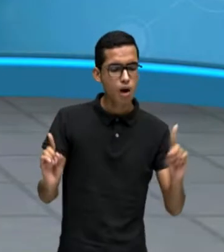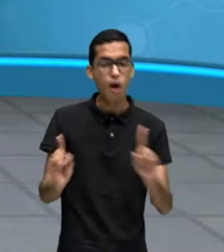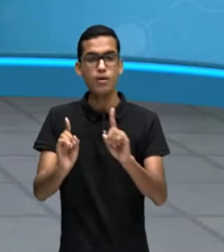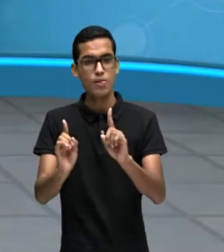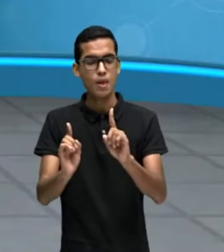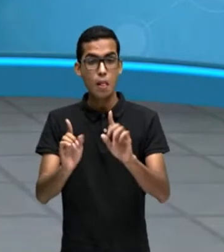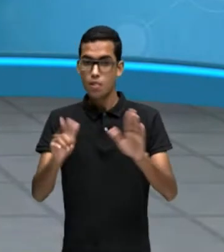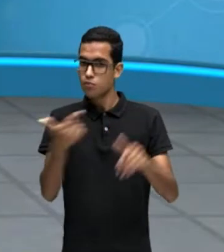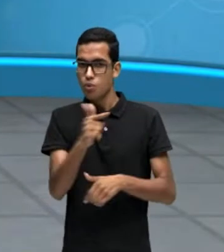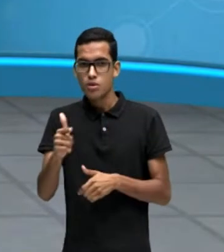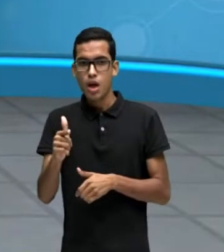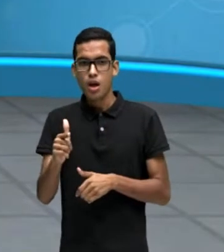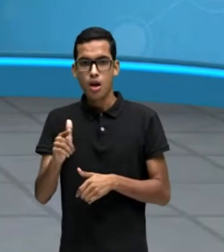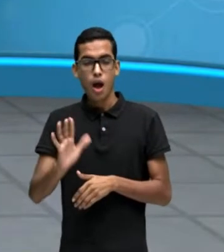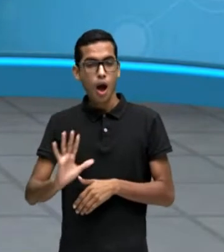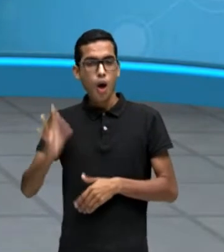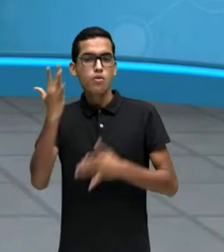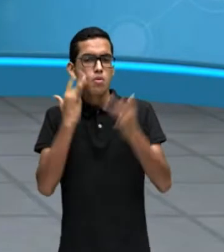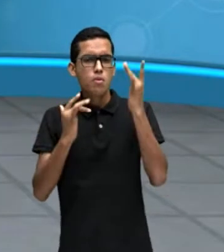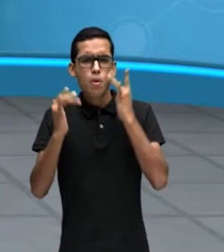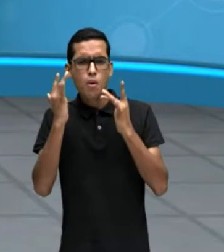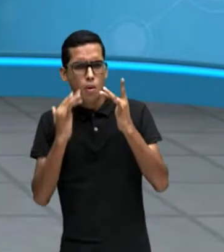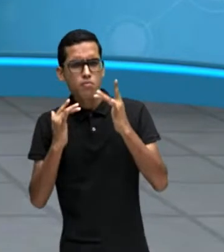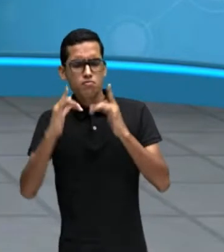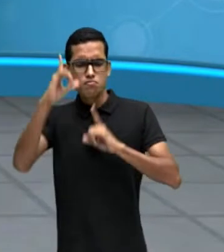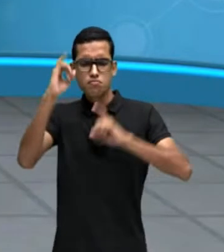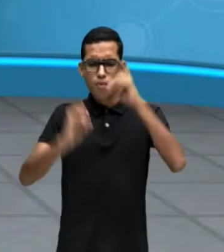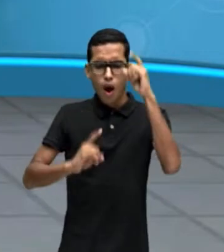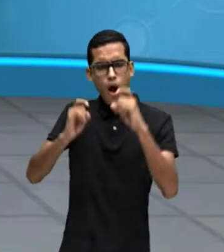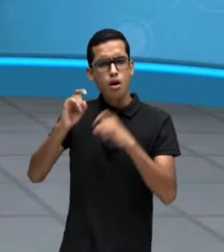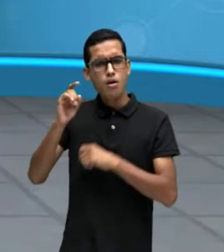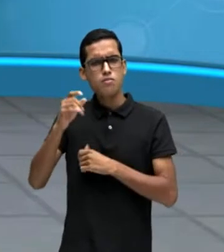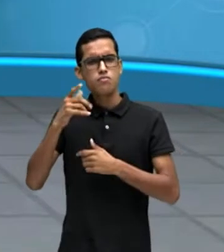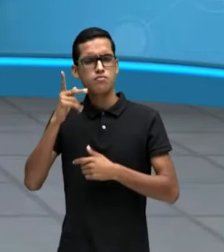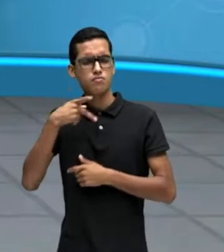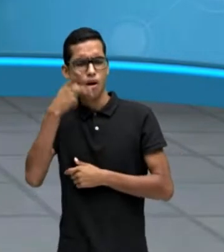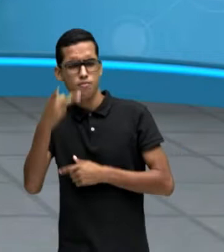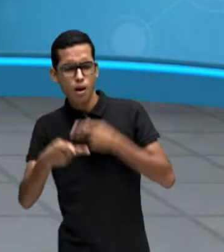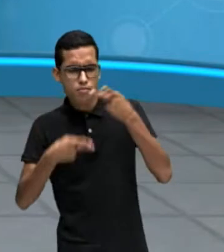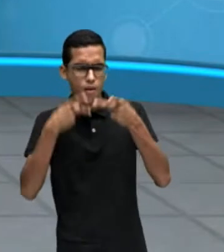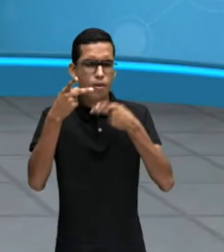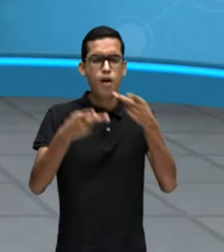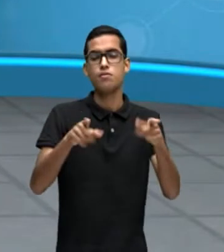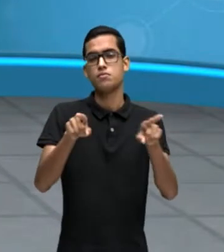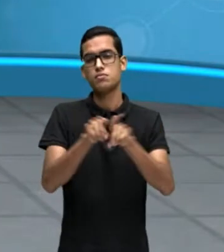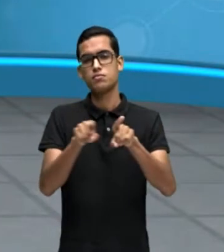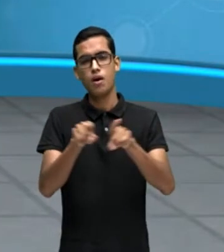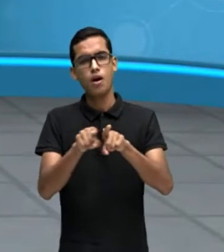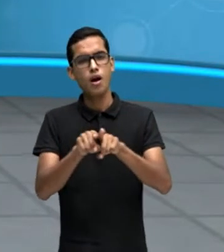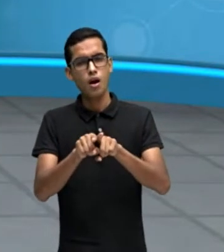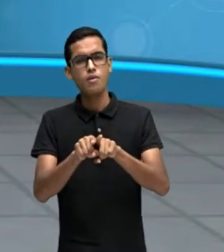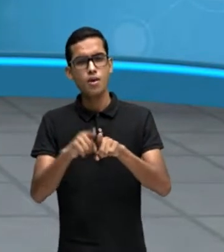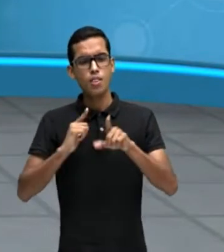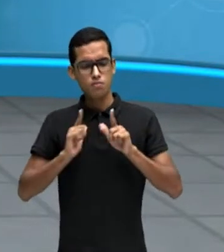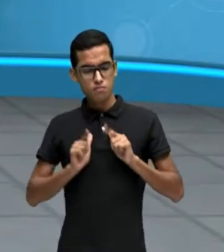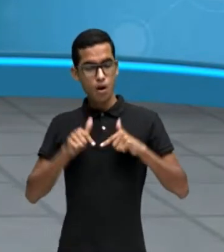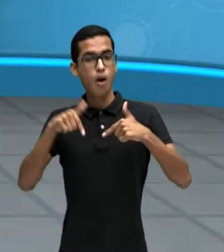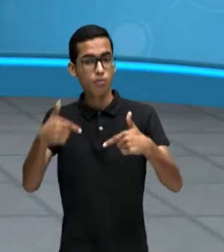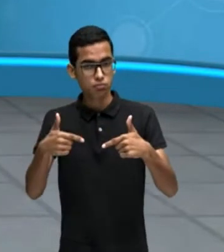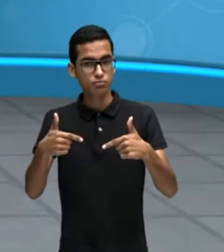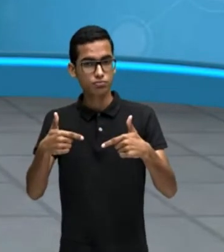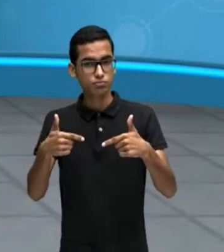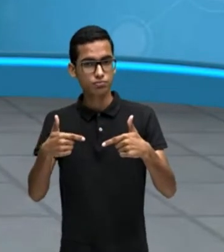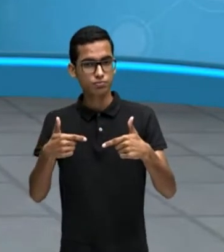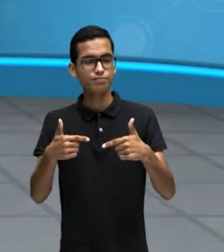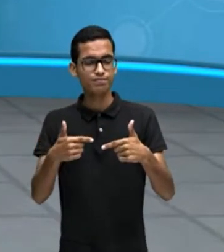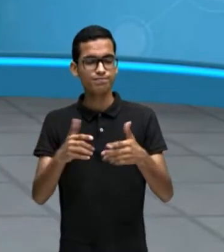sua história, né? Não tem ninguém narrando, não tem ninguém explicando o que está acontecendo. Então, a gente vai ver a partir de agora alguns